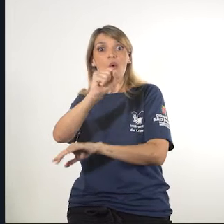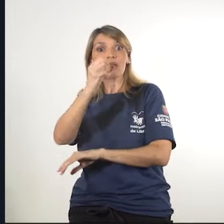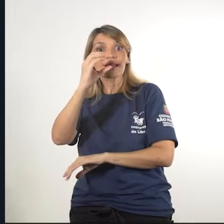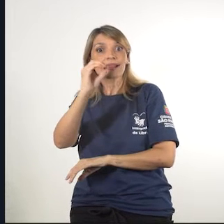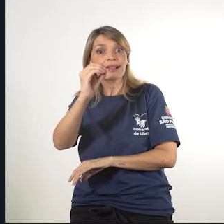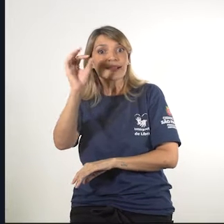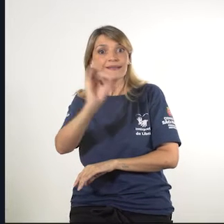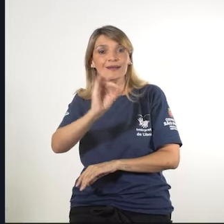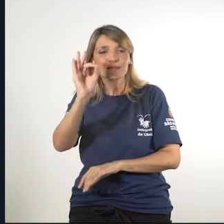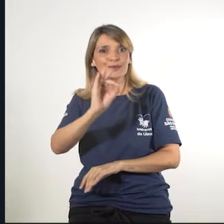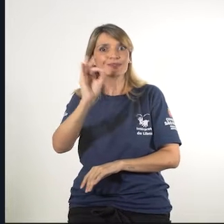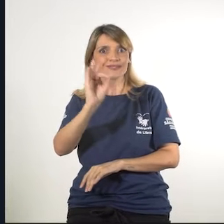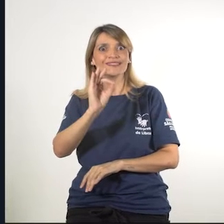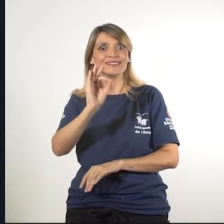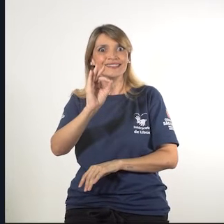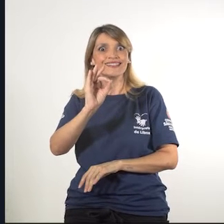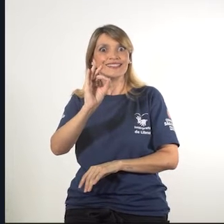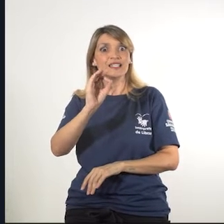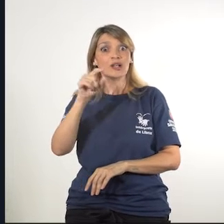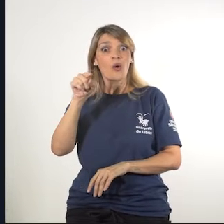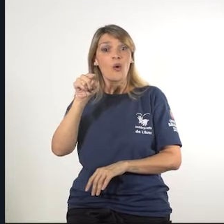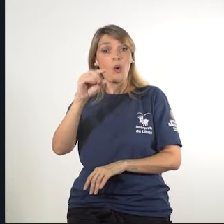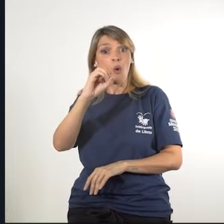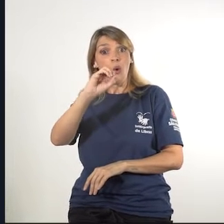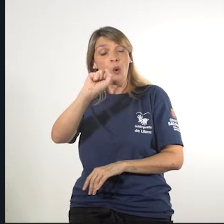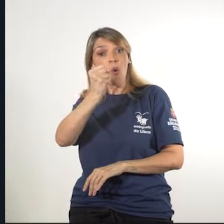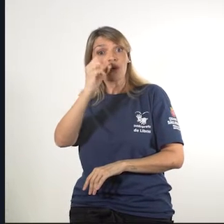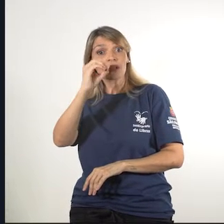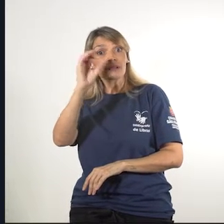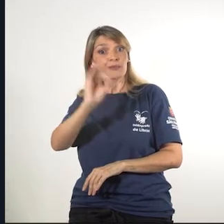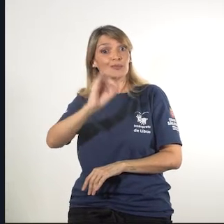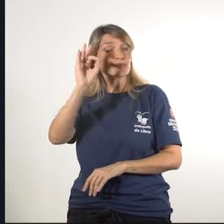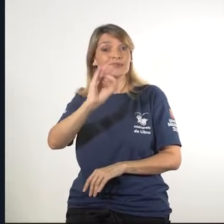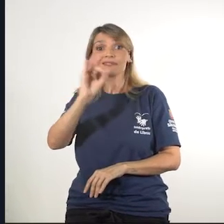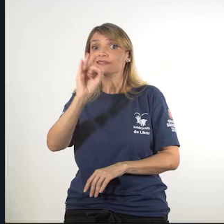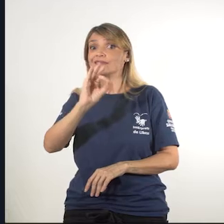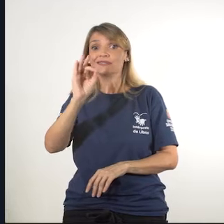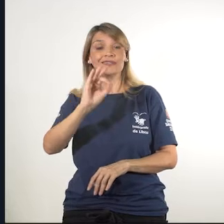80%. Este número 80, ele é semelhante